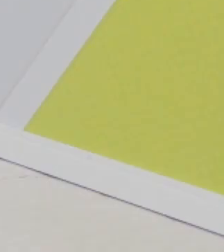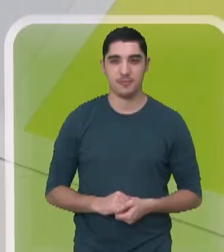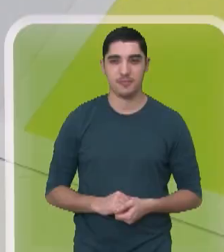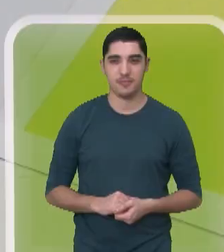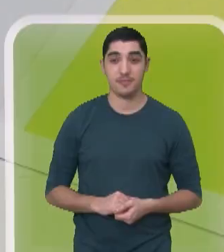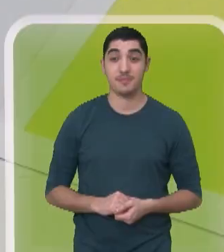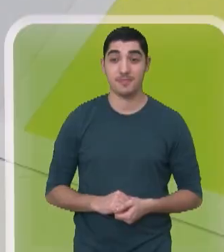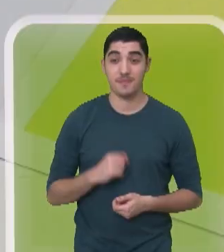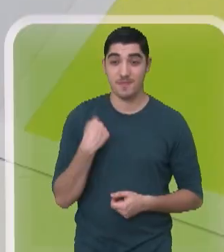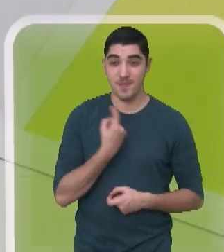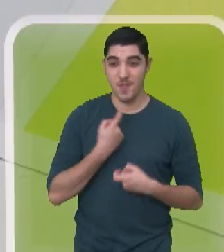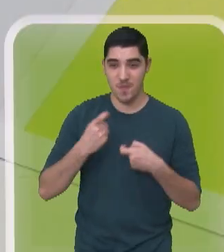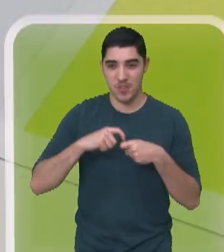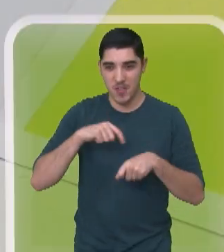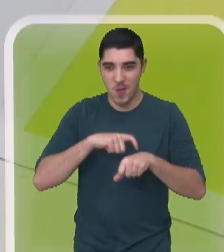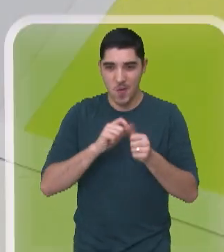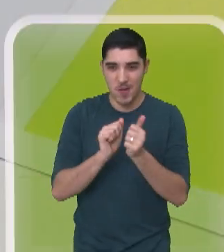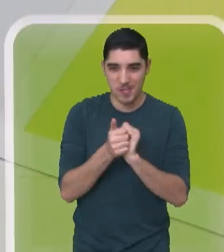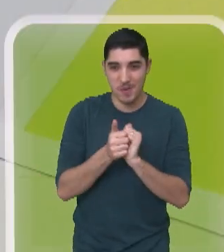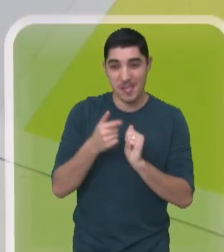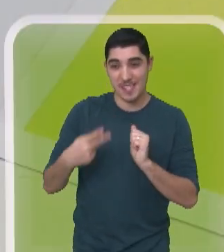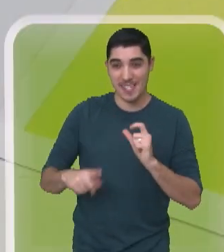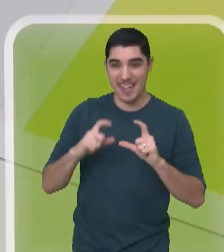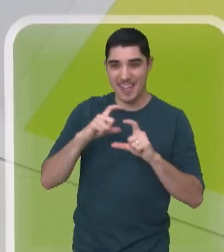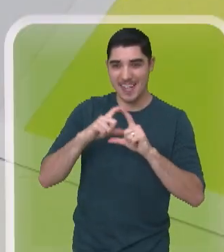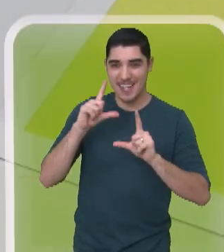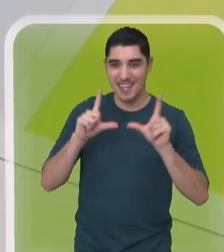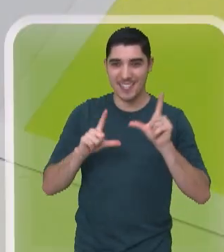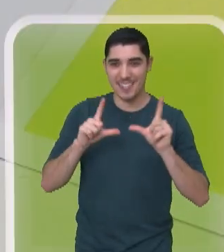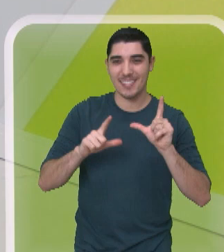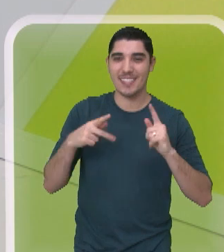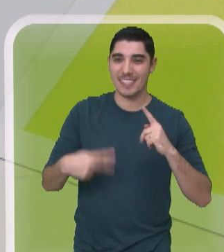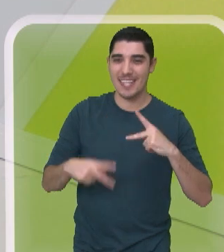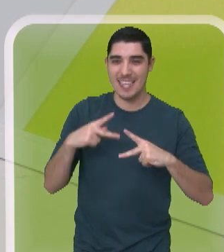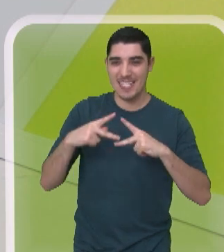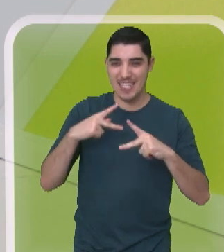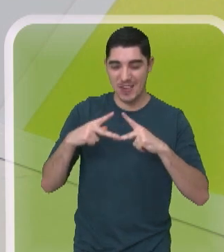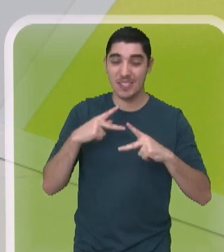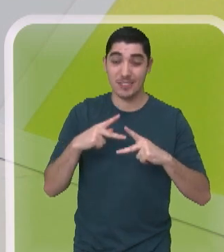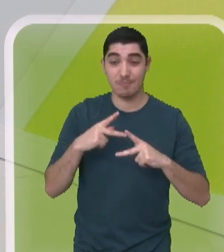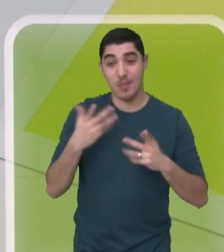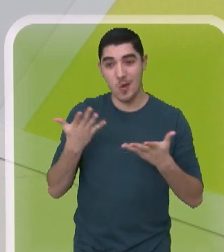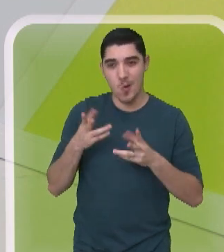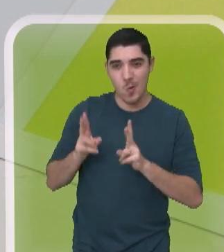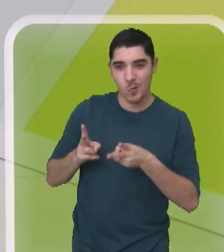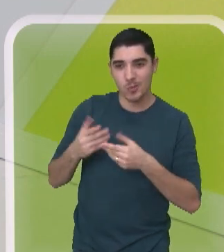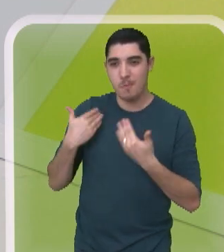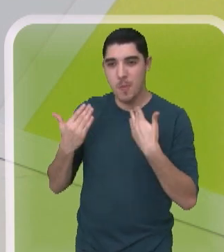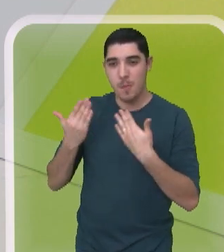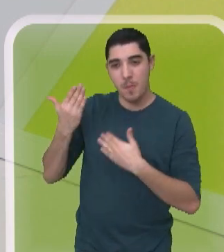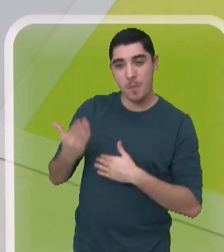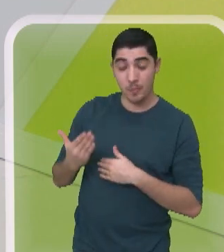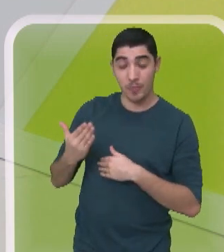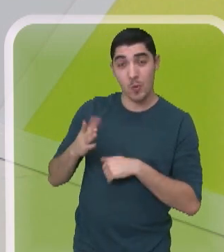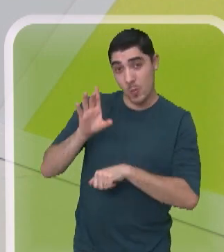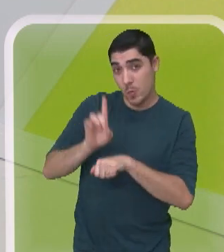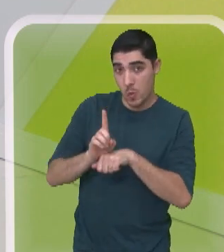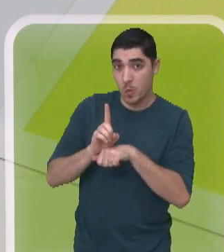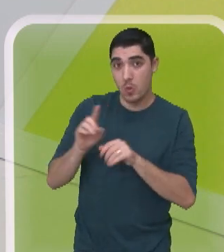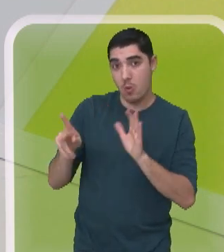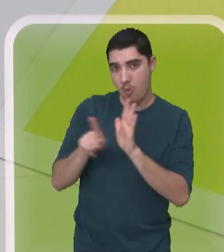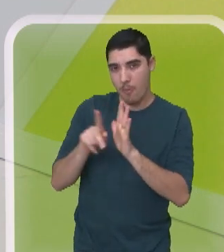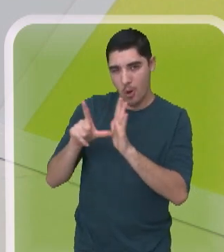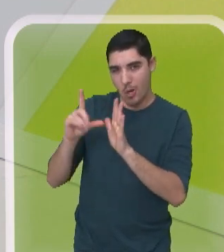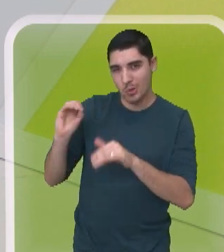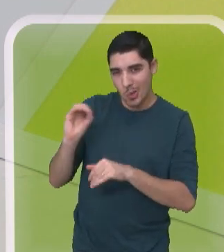Muito bem, estamos de volta com o Hora do Esporte aqui pela tela da TV Câmara de São José dos Campos e a gente continua conversando com o CEO do Grupo Oscar e membro do Conselho